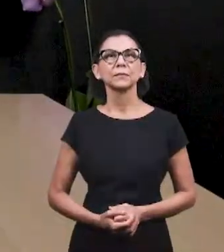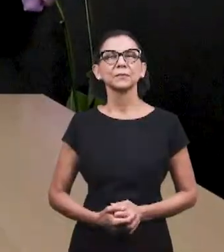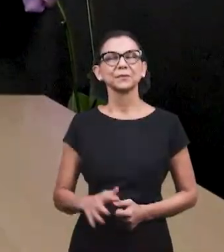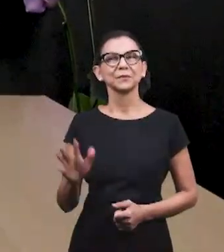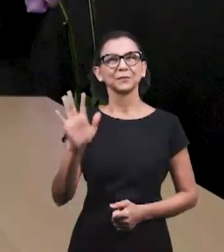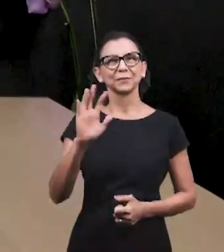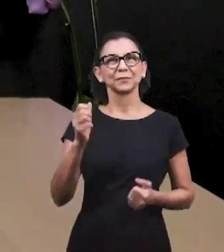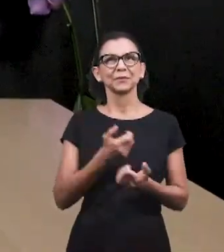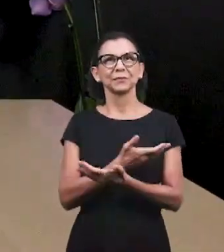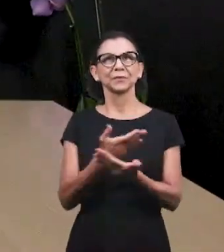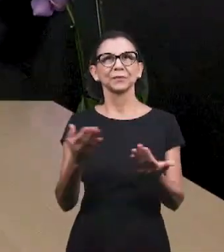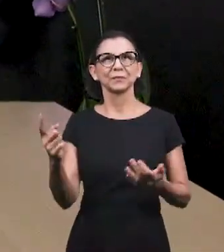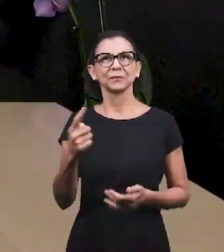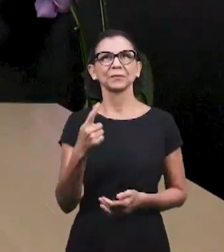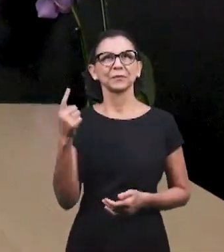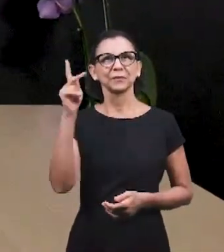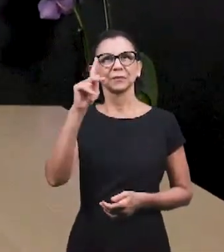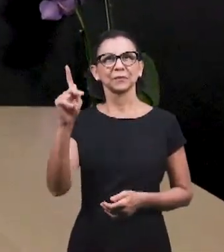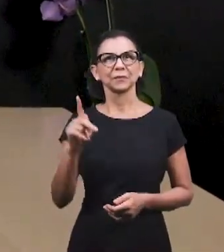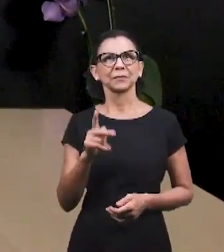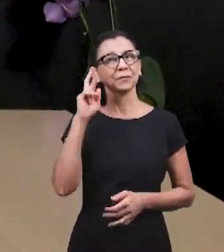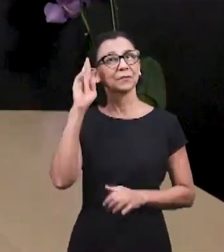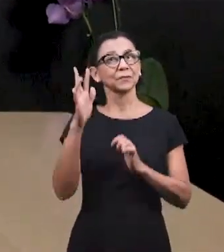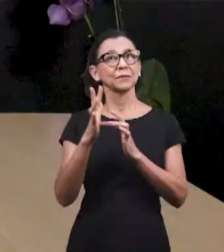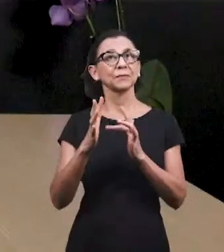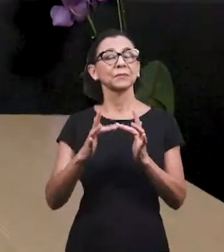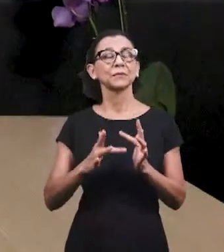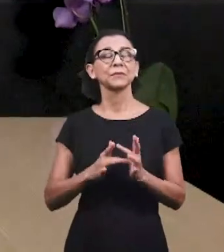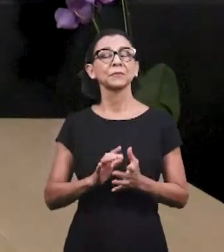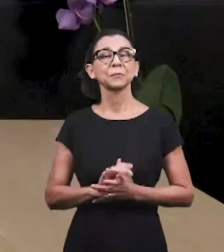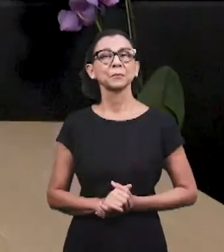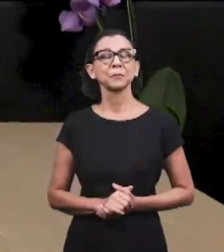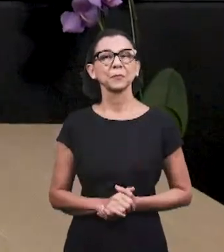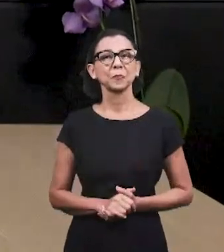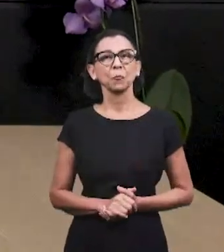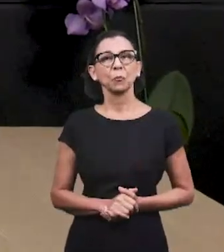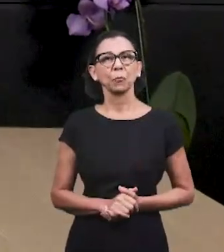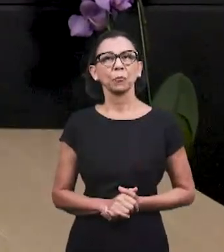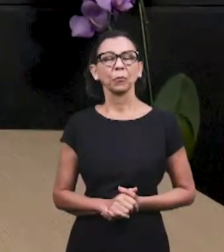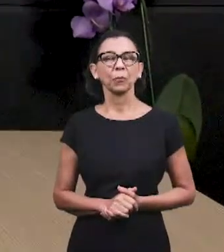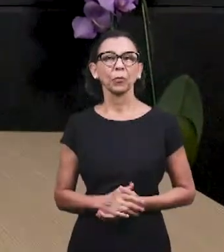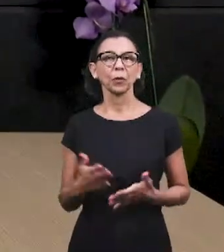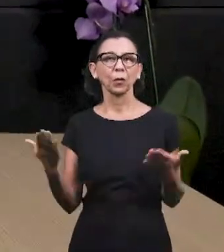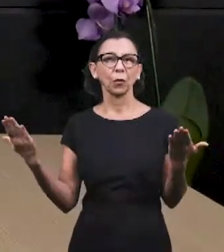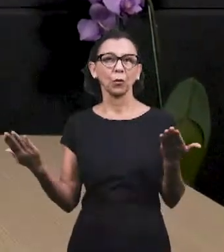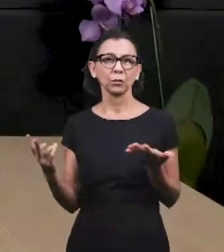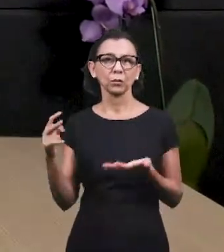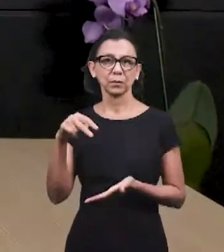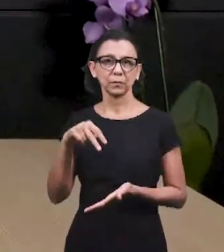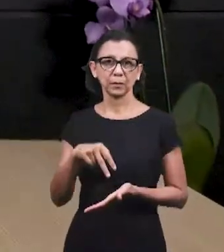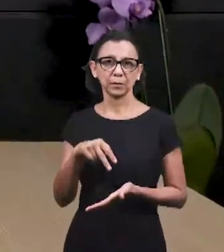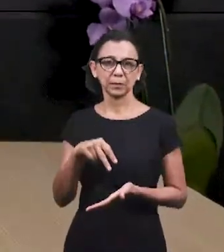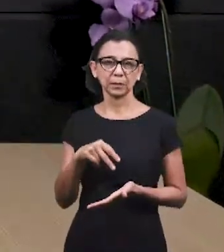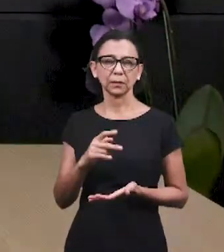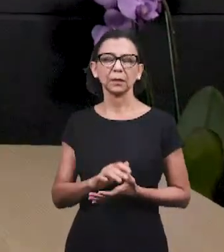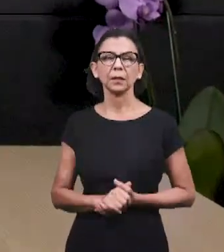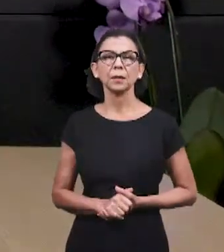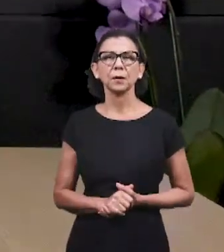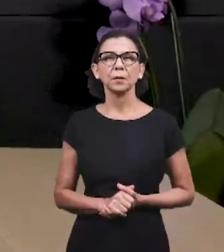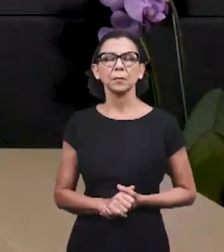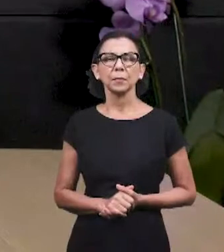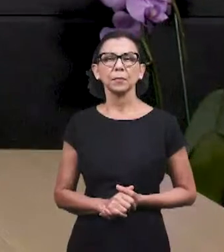Olá, eu quero saudar a todos os irmãos com a paz do Senhor Jesus e dizer, irmãos, que nós estamos aqui para antecipar algumas